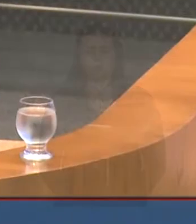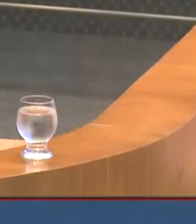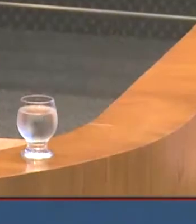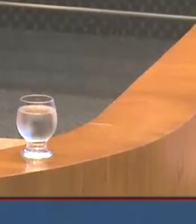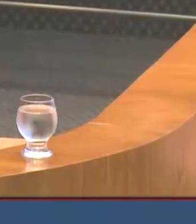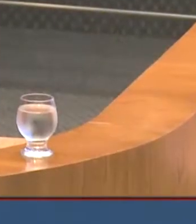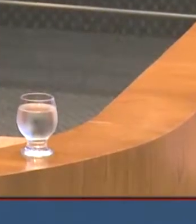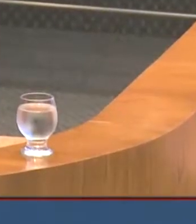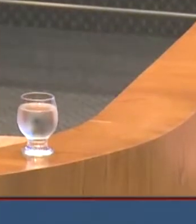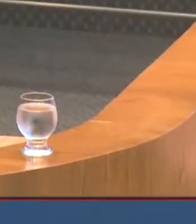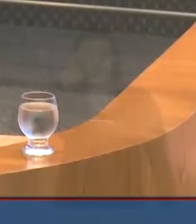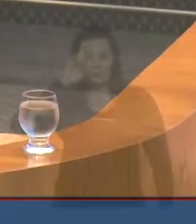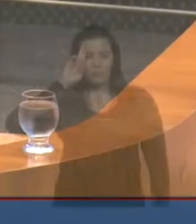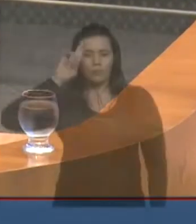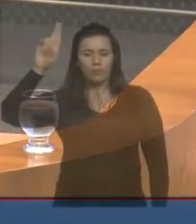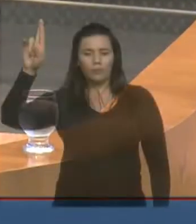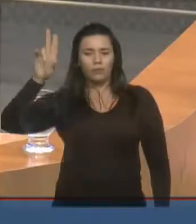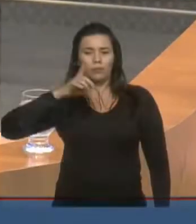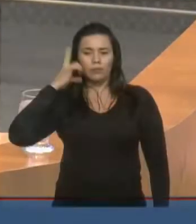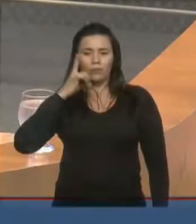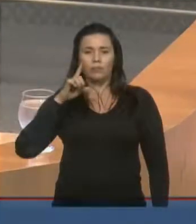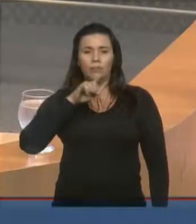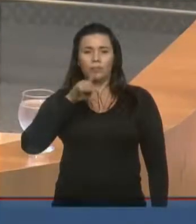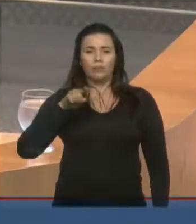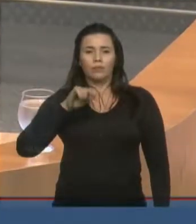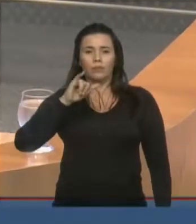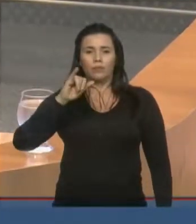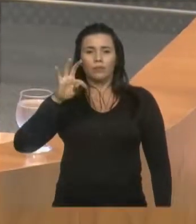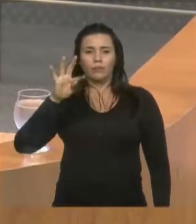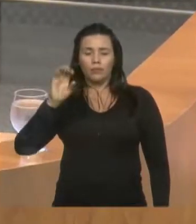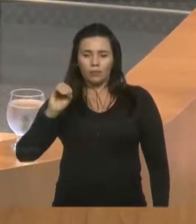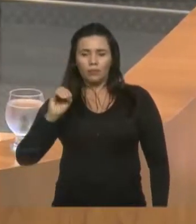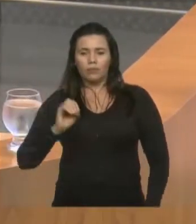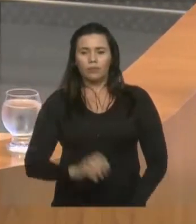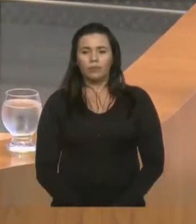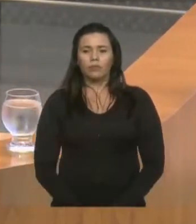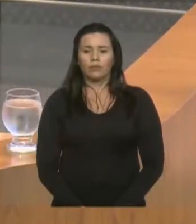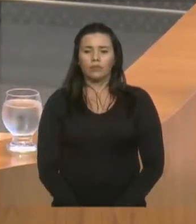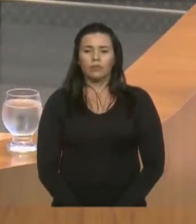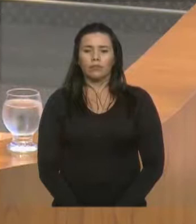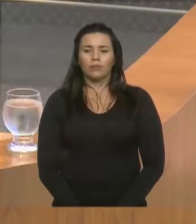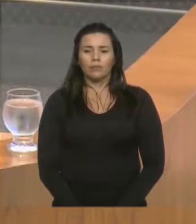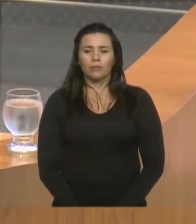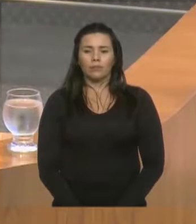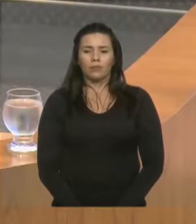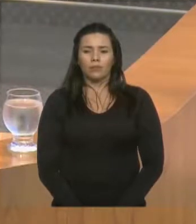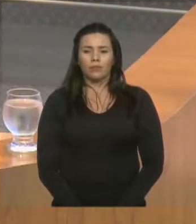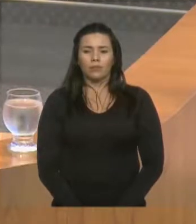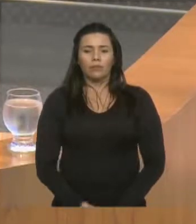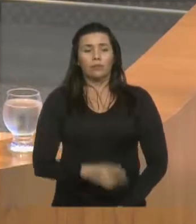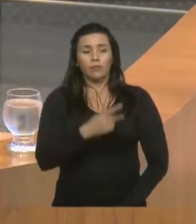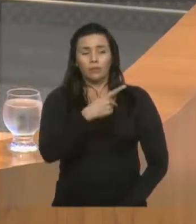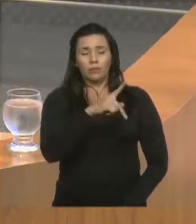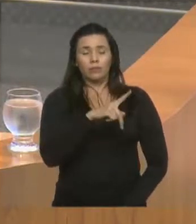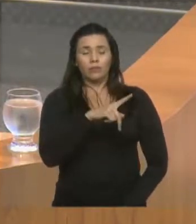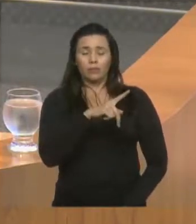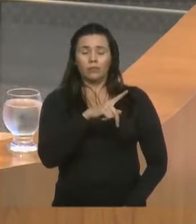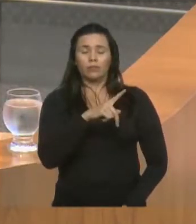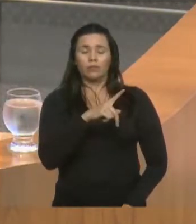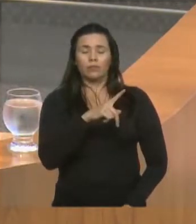Excelentíssimo senhor deputado Zito Rolim, que engrandece a sua região como representante